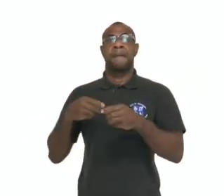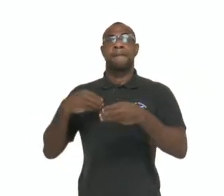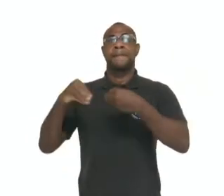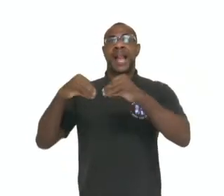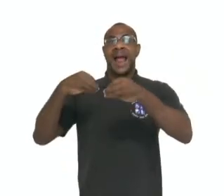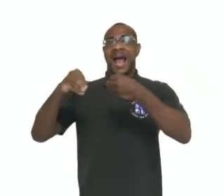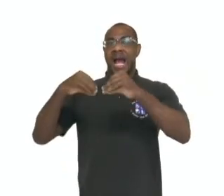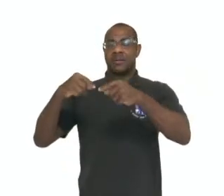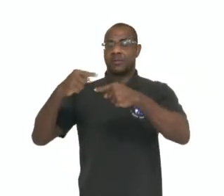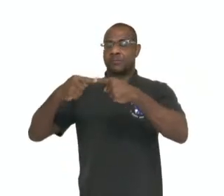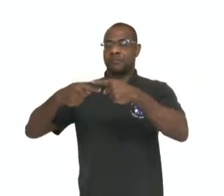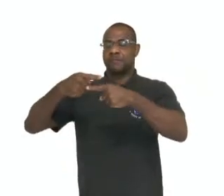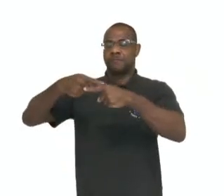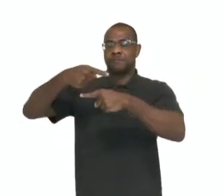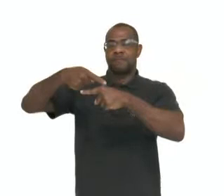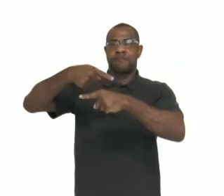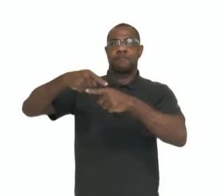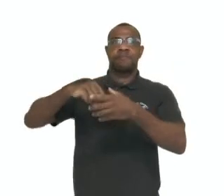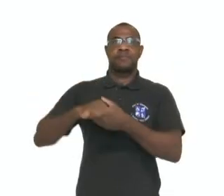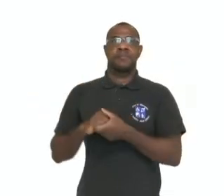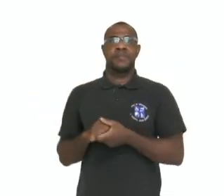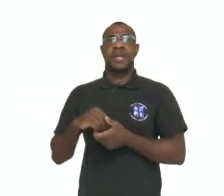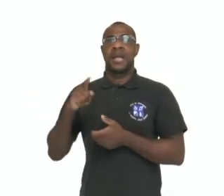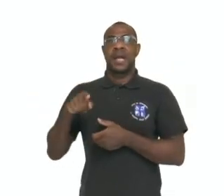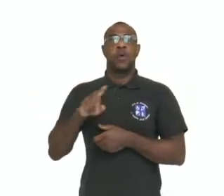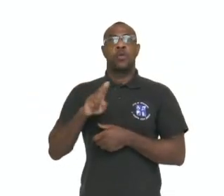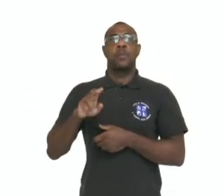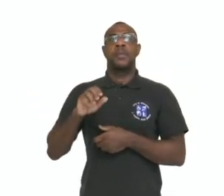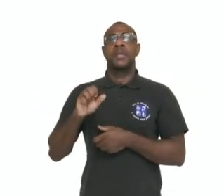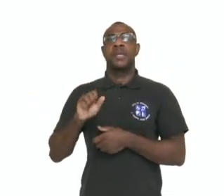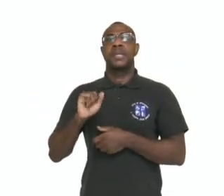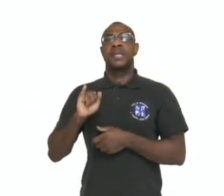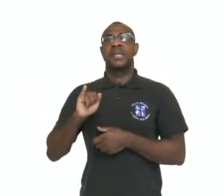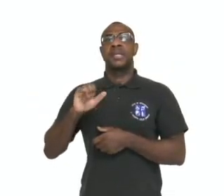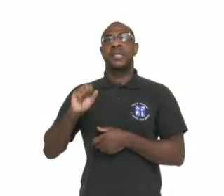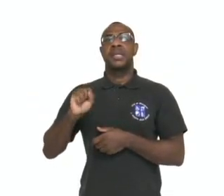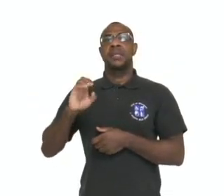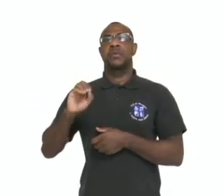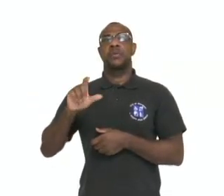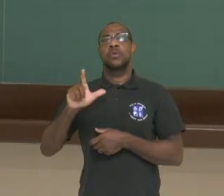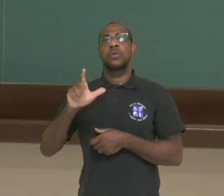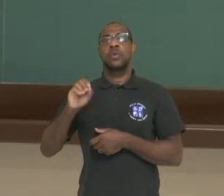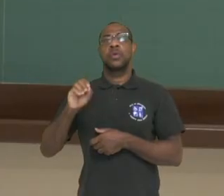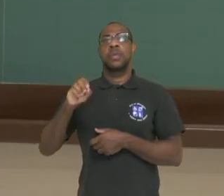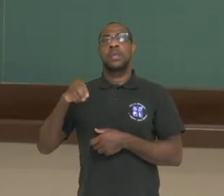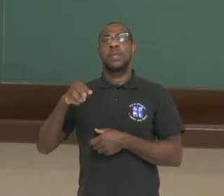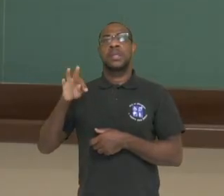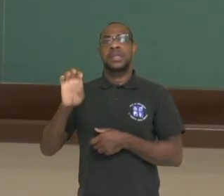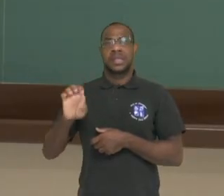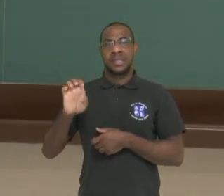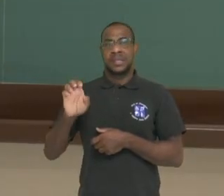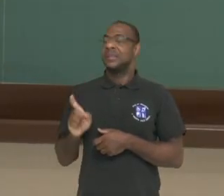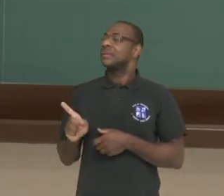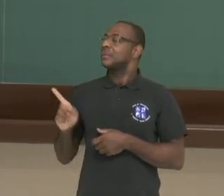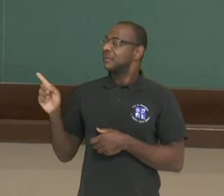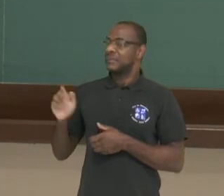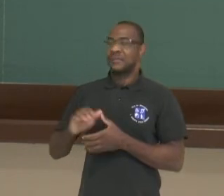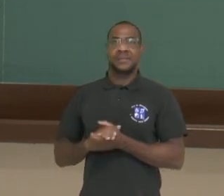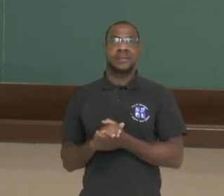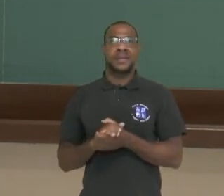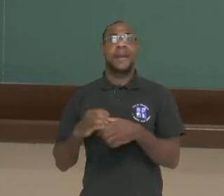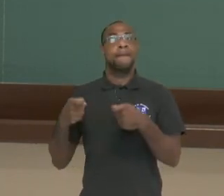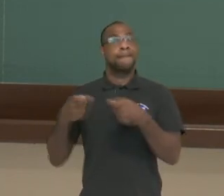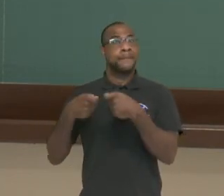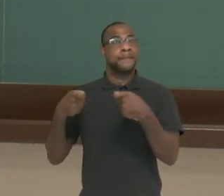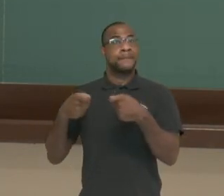plástico, que é chamado de isolante. Isso mesmo, geralmente é plástico, tá? Pode ser um outro material aí